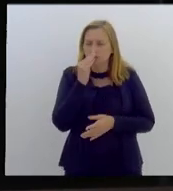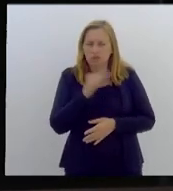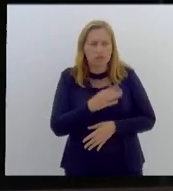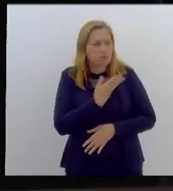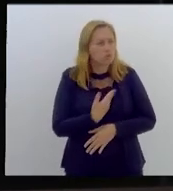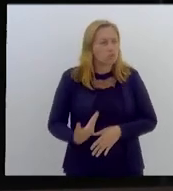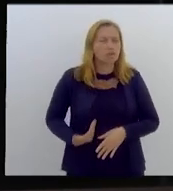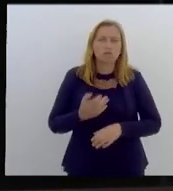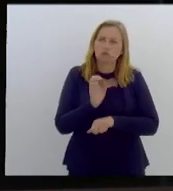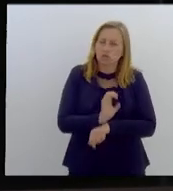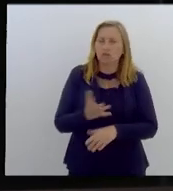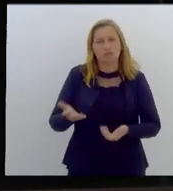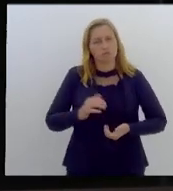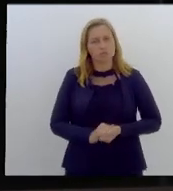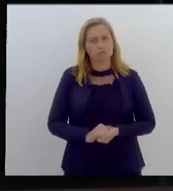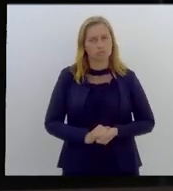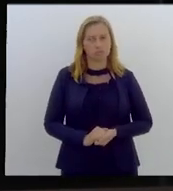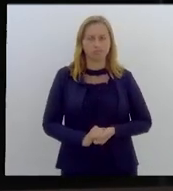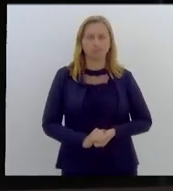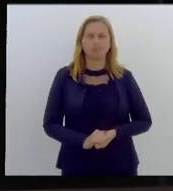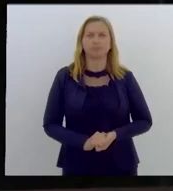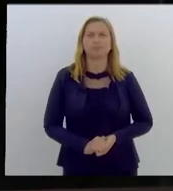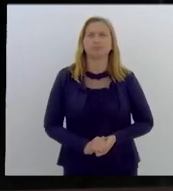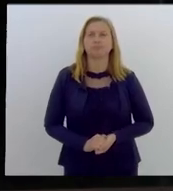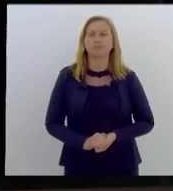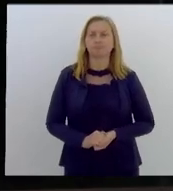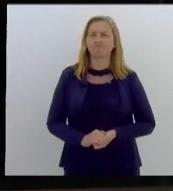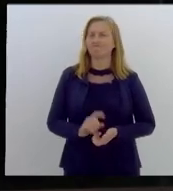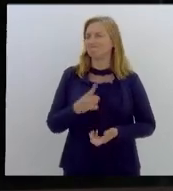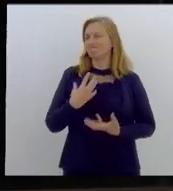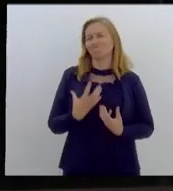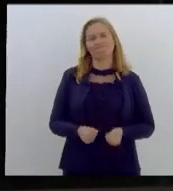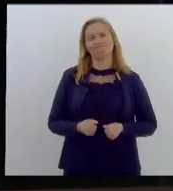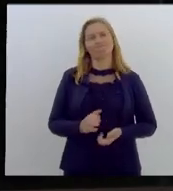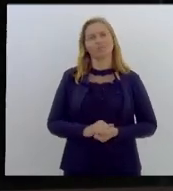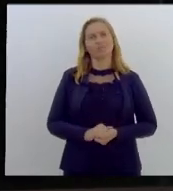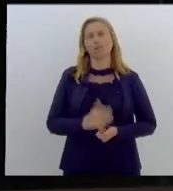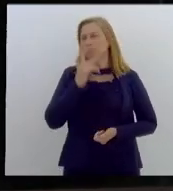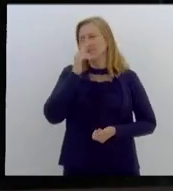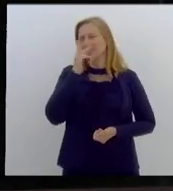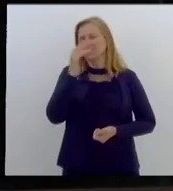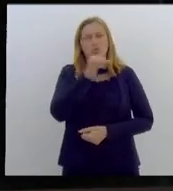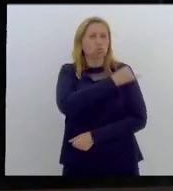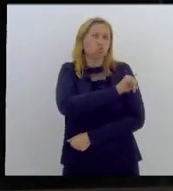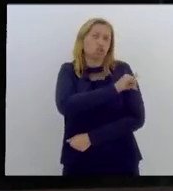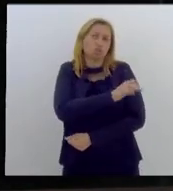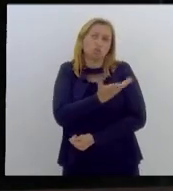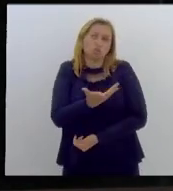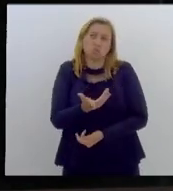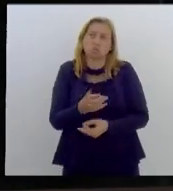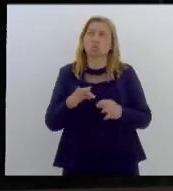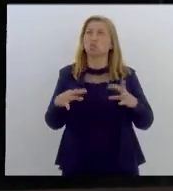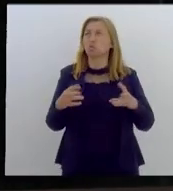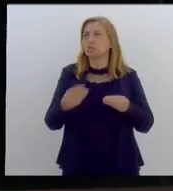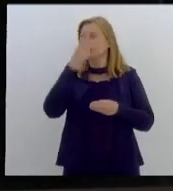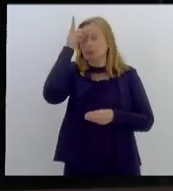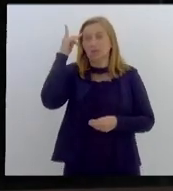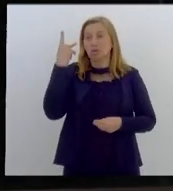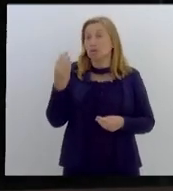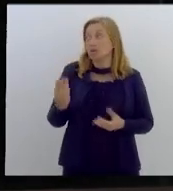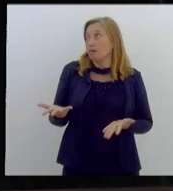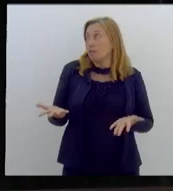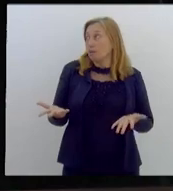governo do Estado atual. Então é inadmissível. Parece que o Rio de Janeiro está todo mundo numa